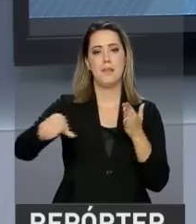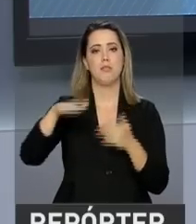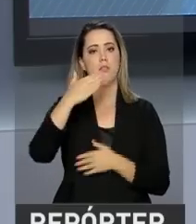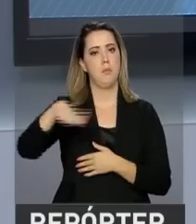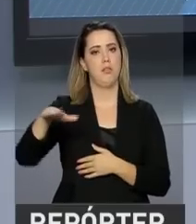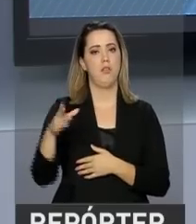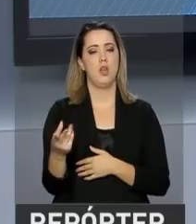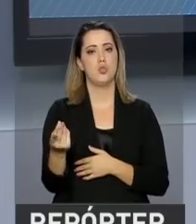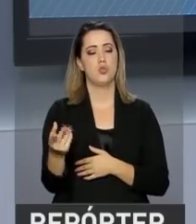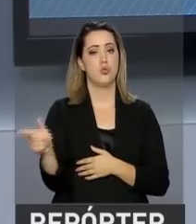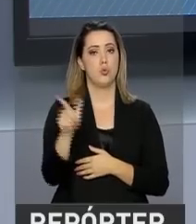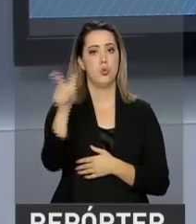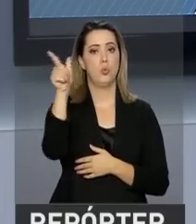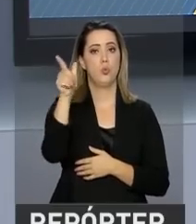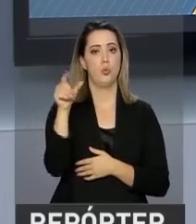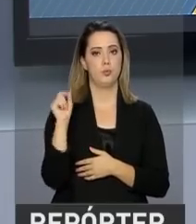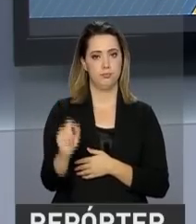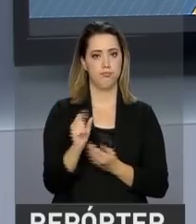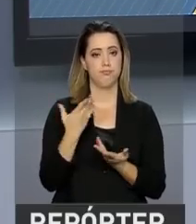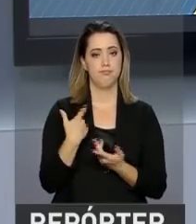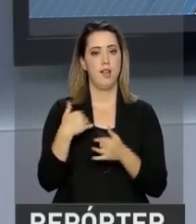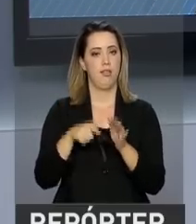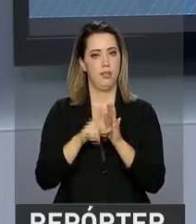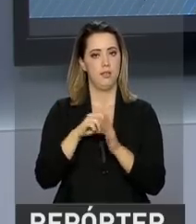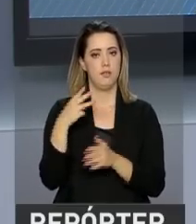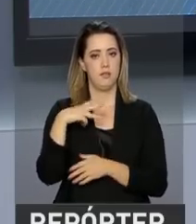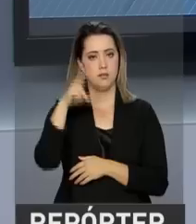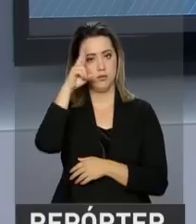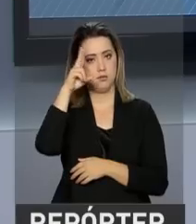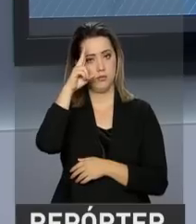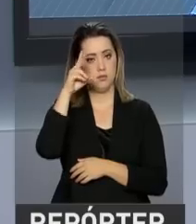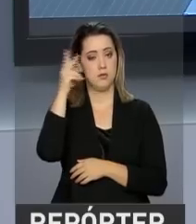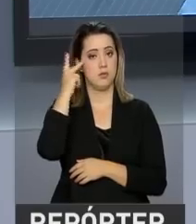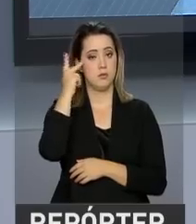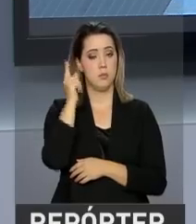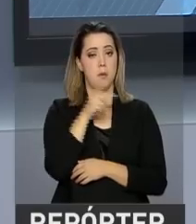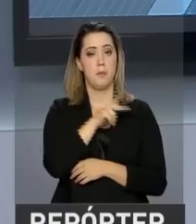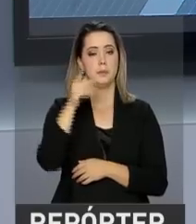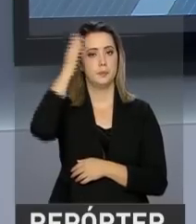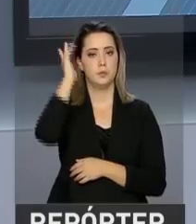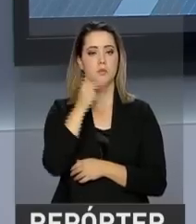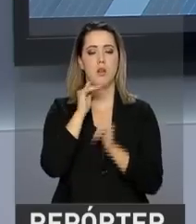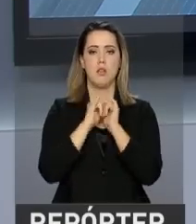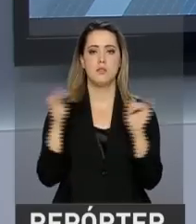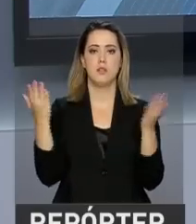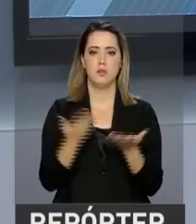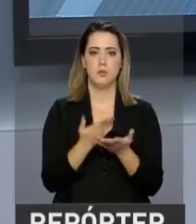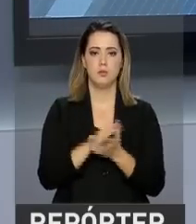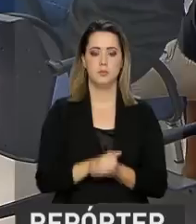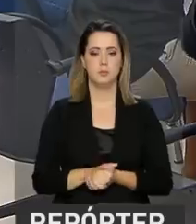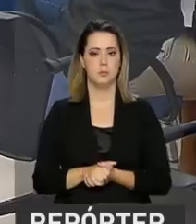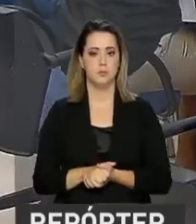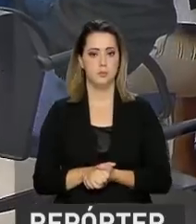do fundo a novidade antecipada pelo presidente Michel Temer na última terça-feira em São Paulo foi lançada oficialmente